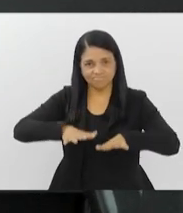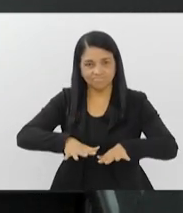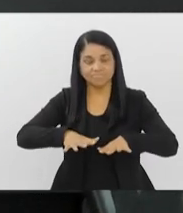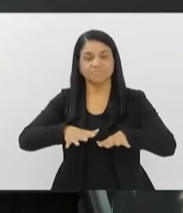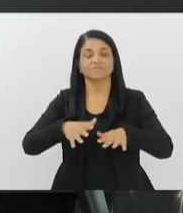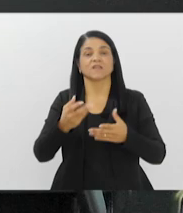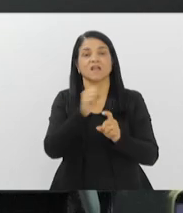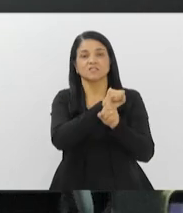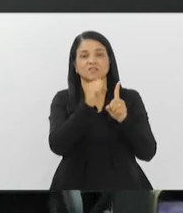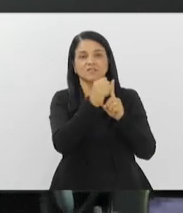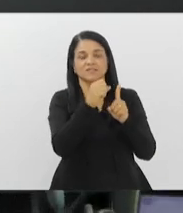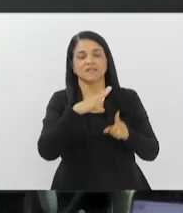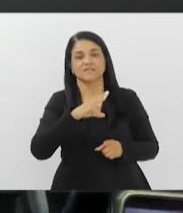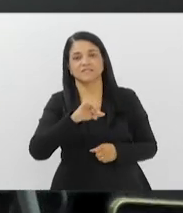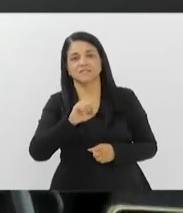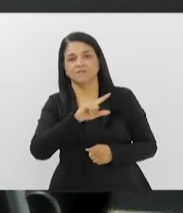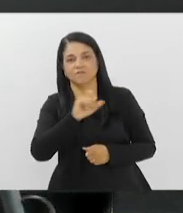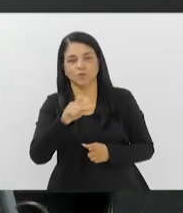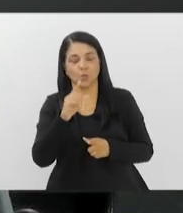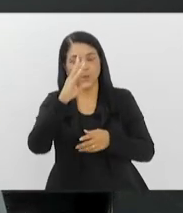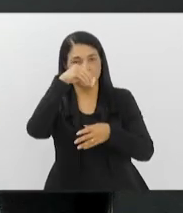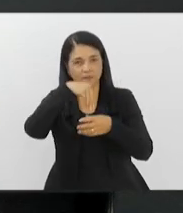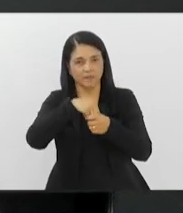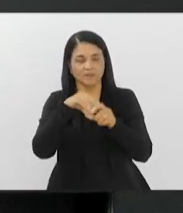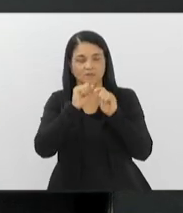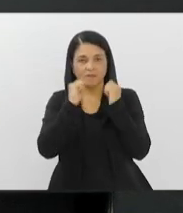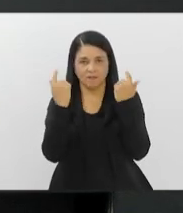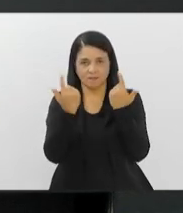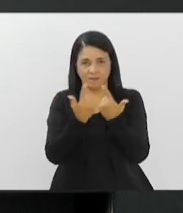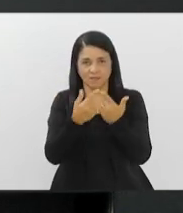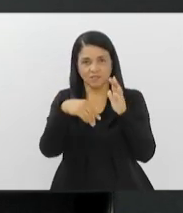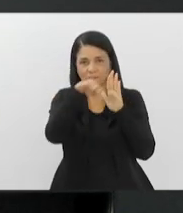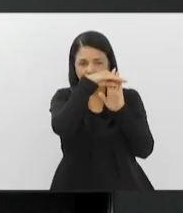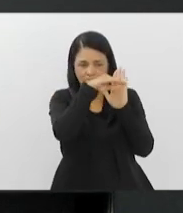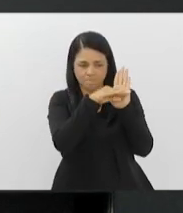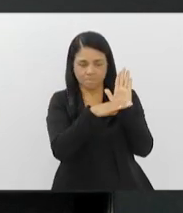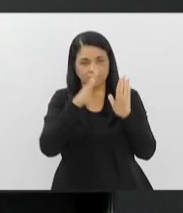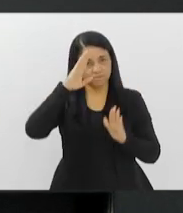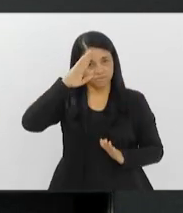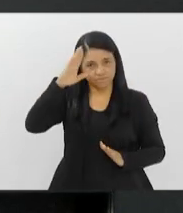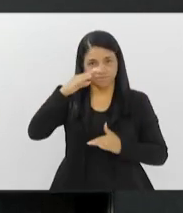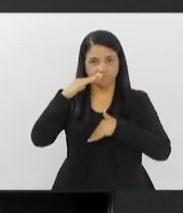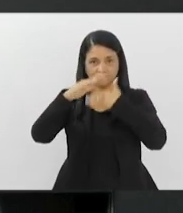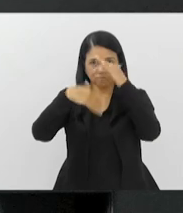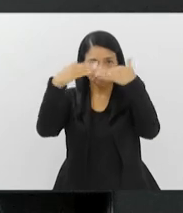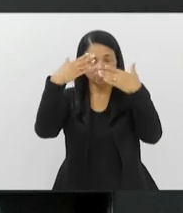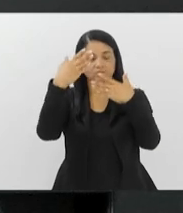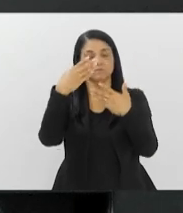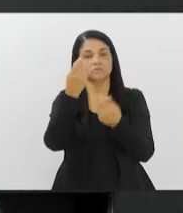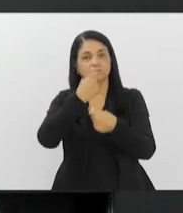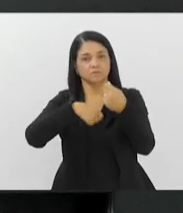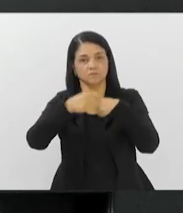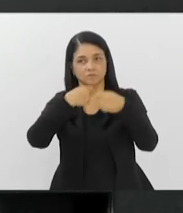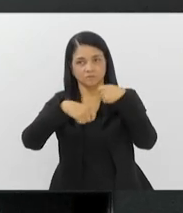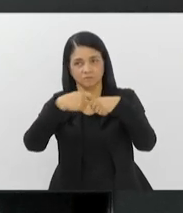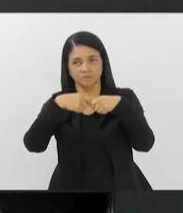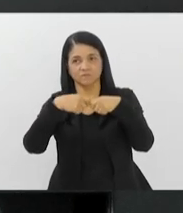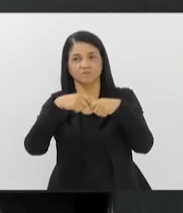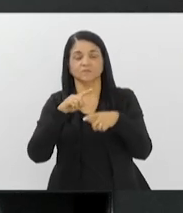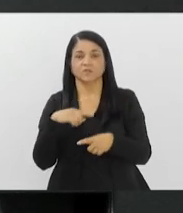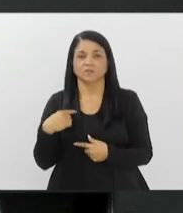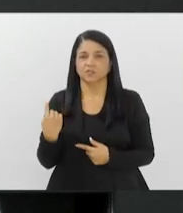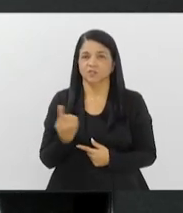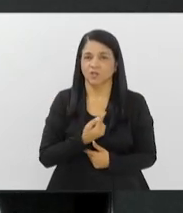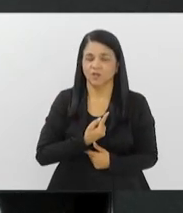a sociedade civil para dentro dessa casa, com as pautas prioritárias do desenvolvimento econômico. Nós, que